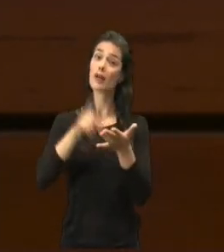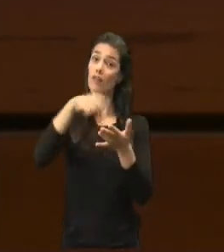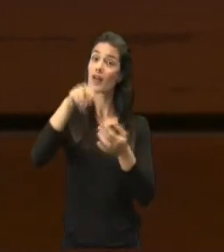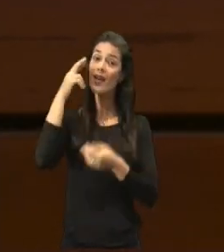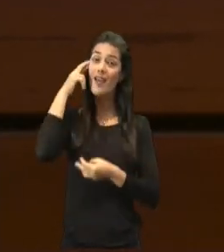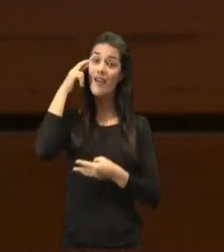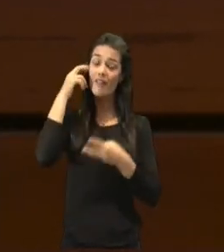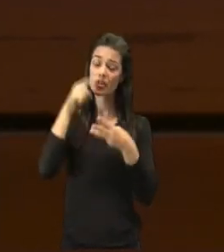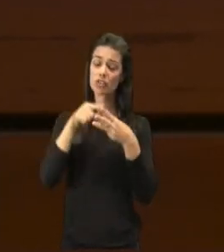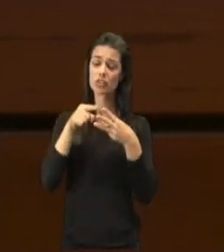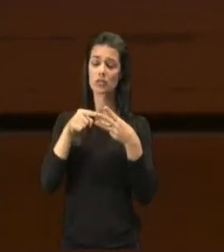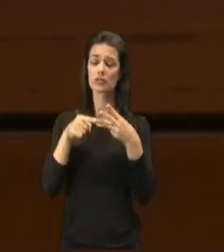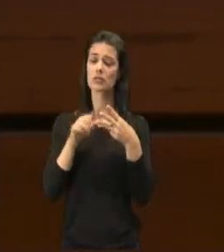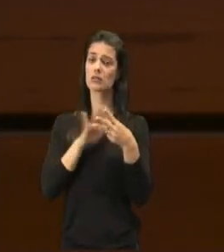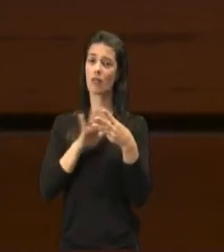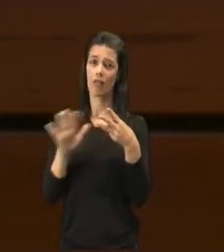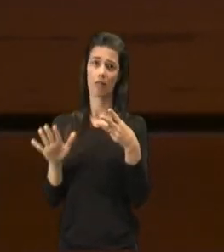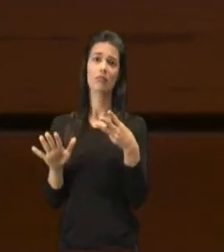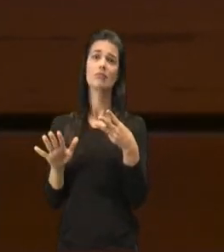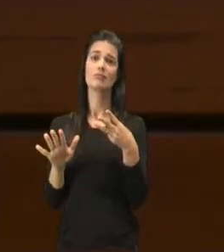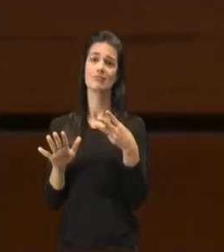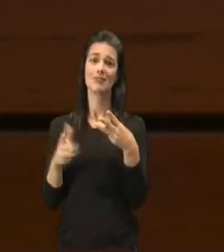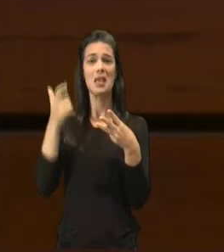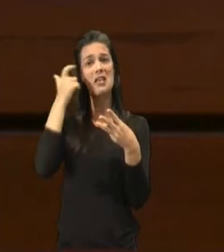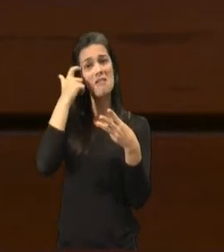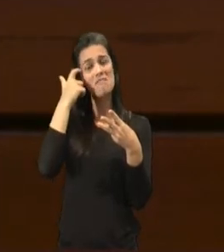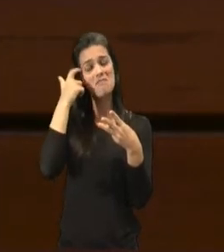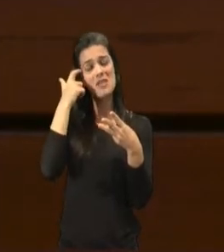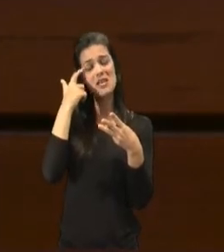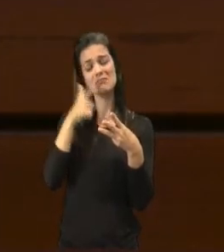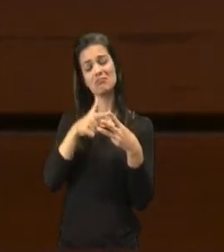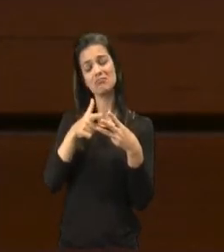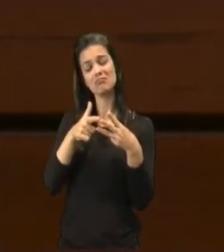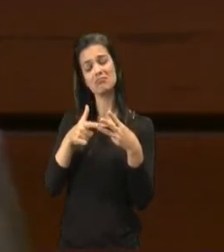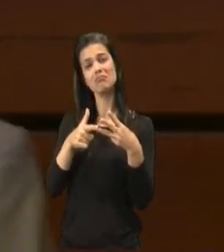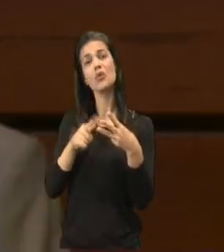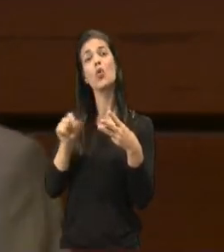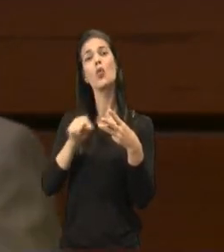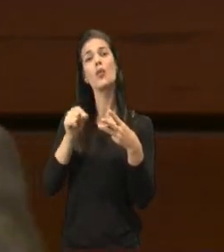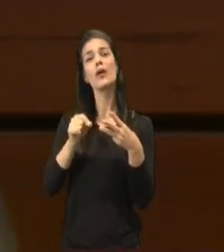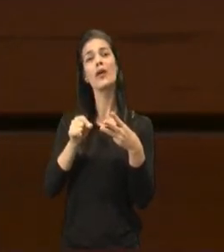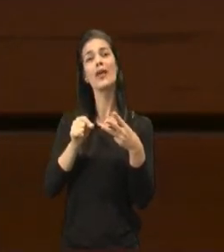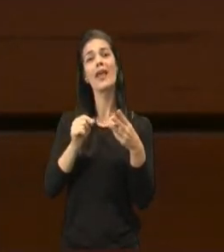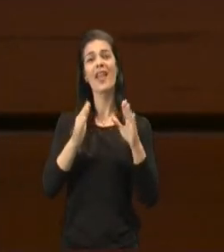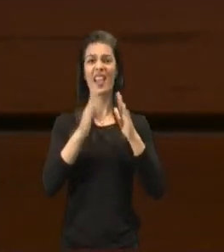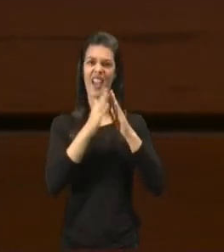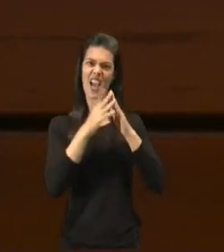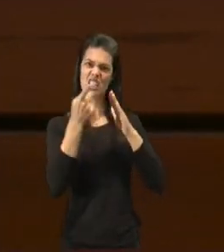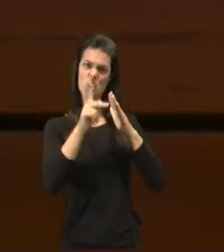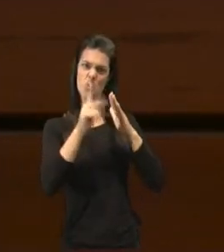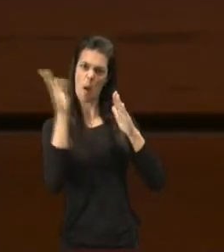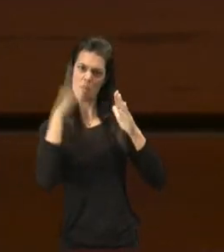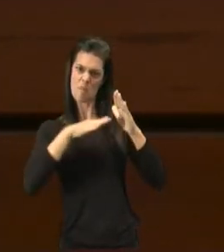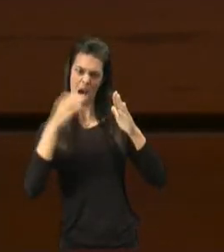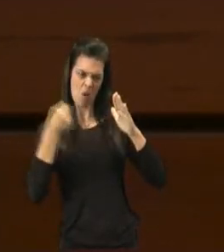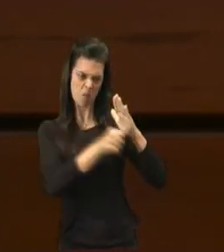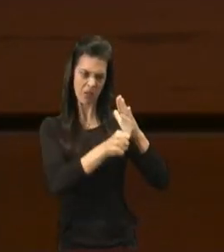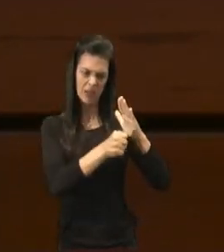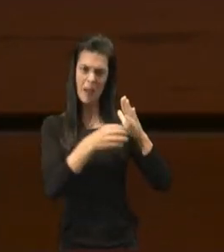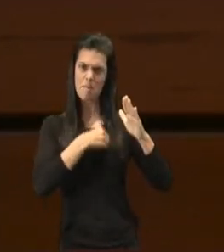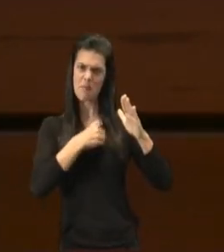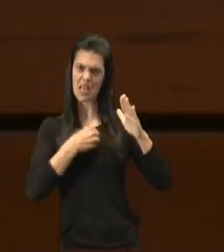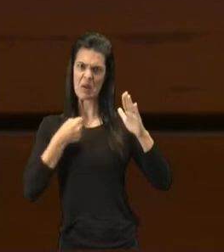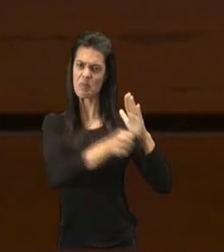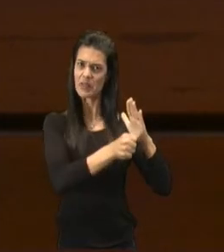refletisse sobre isso. Que você pensasse a respeito de não permitir o mal em tua casa, de frear o mal em